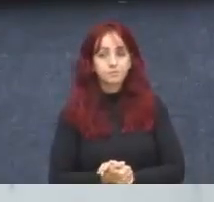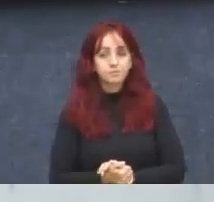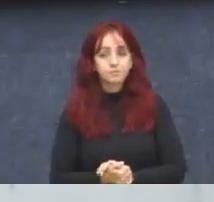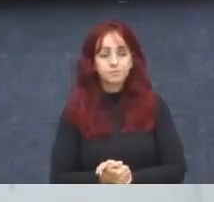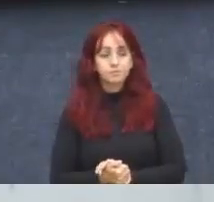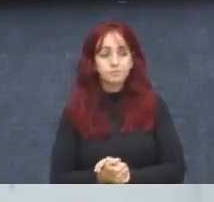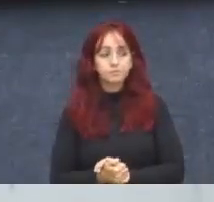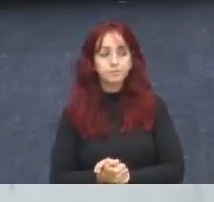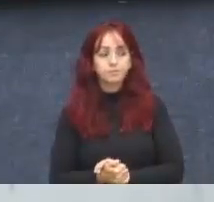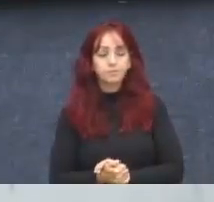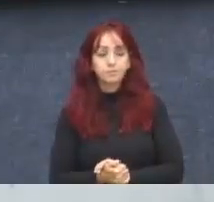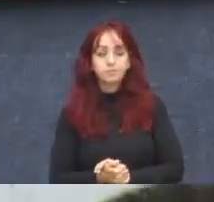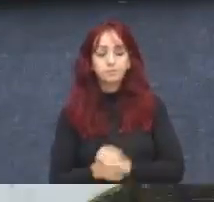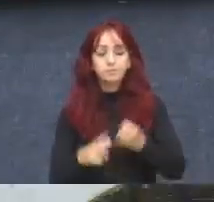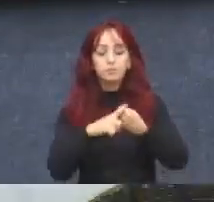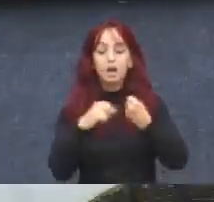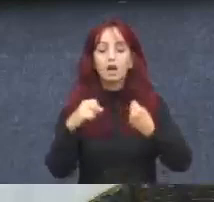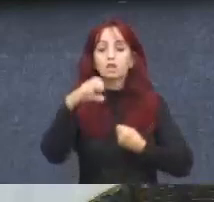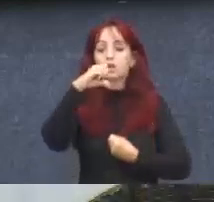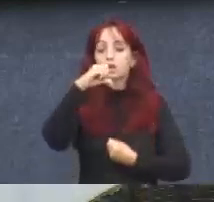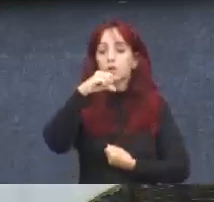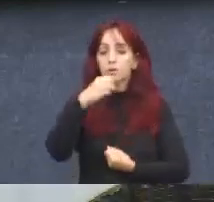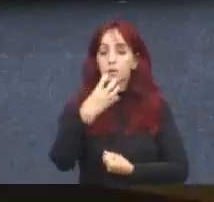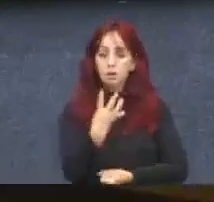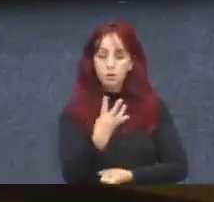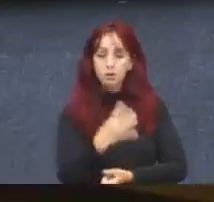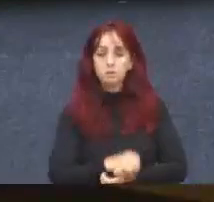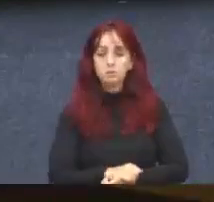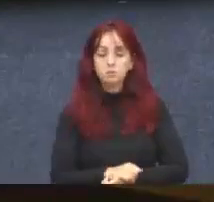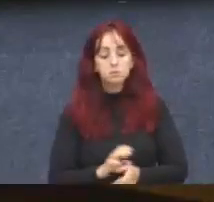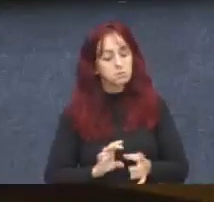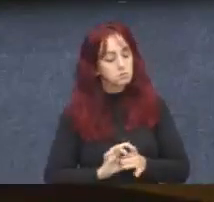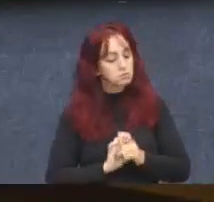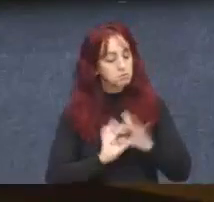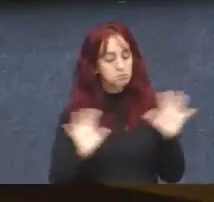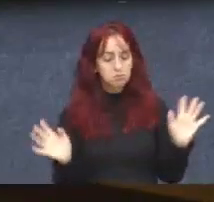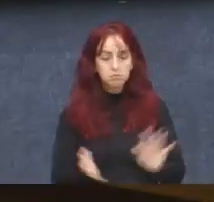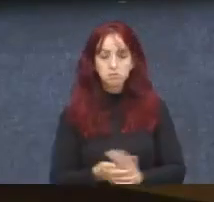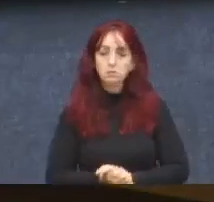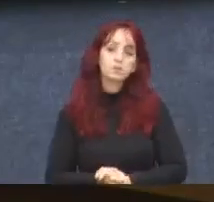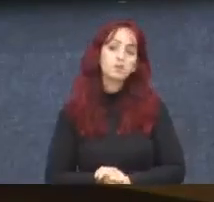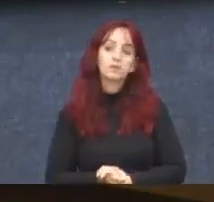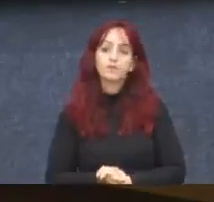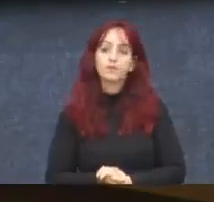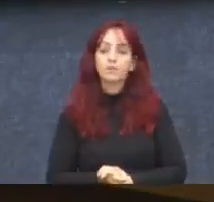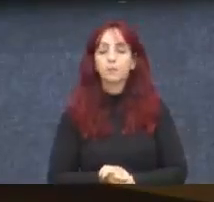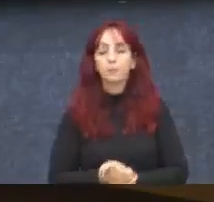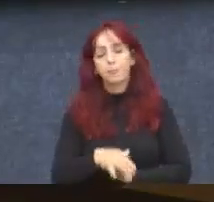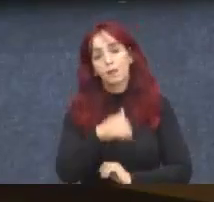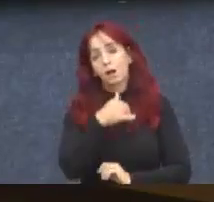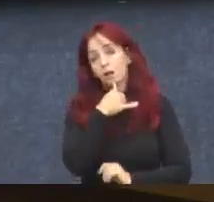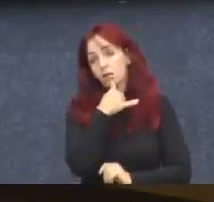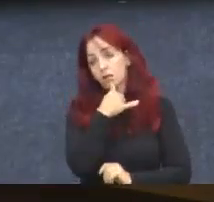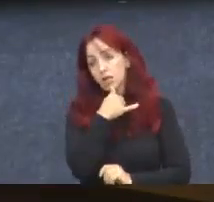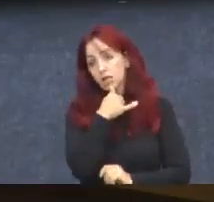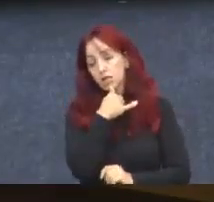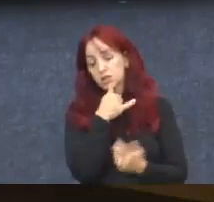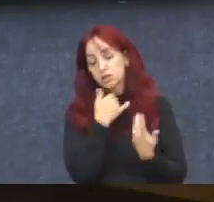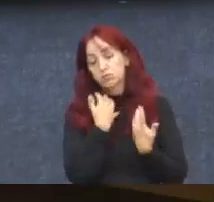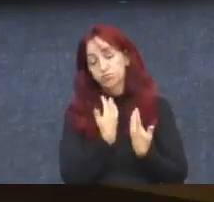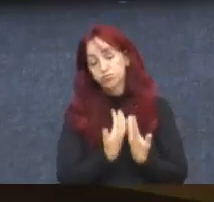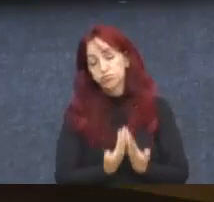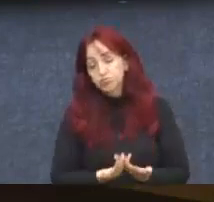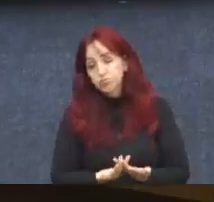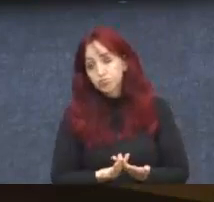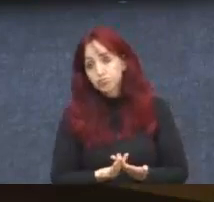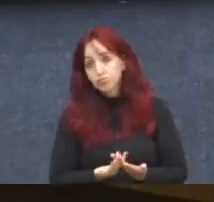Artigo 94. Deferido. É triste, né? Lamentável a fala aqui do